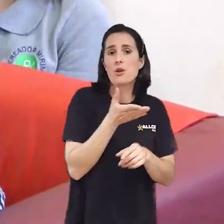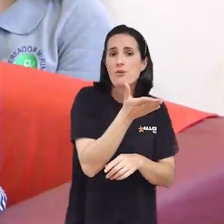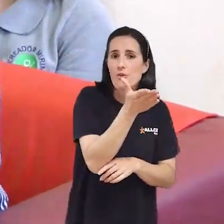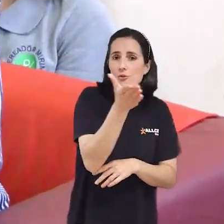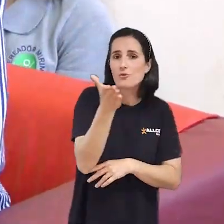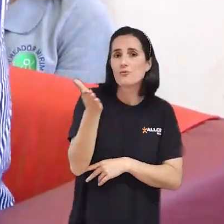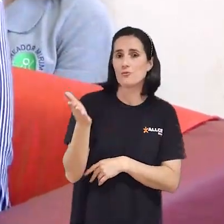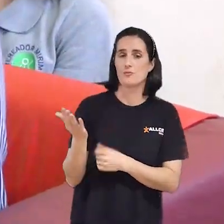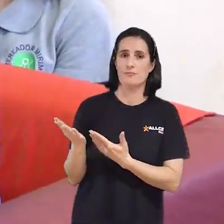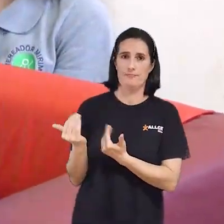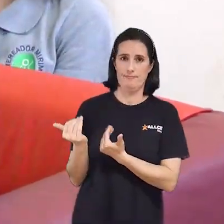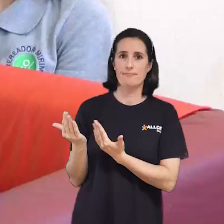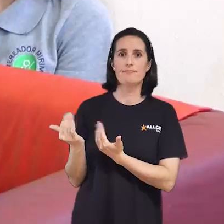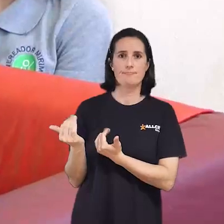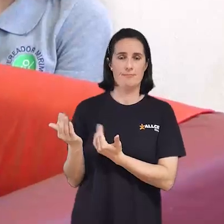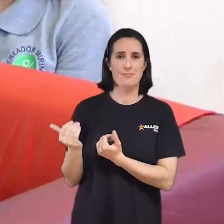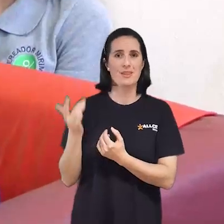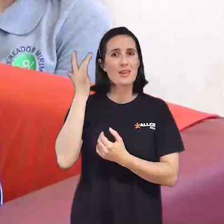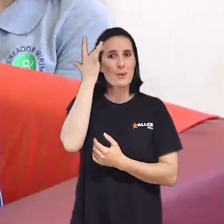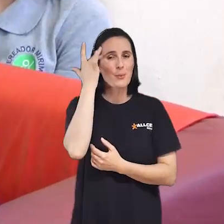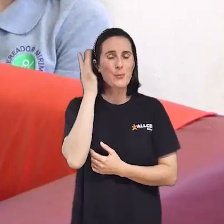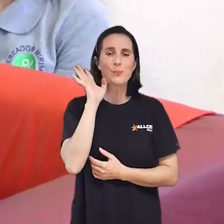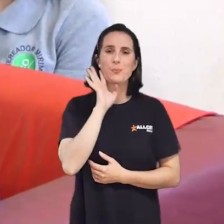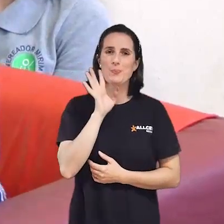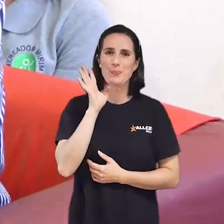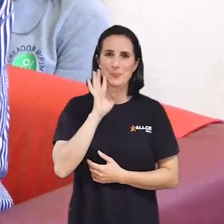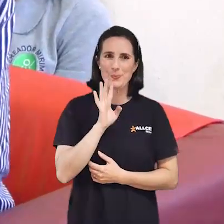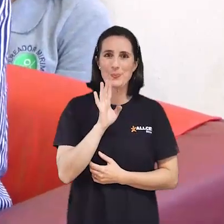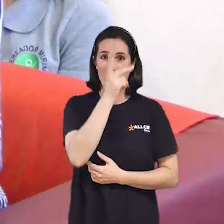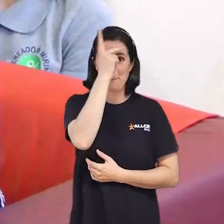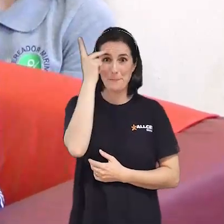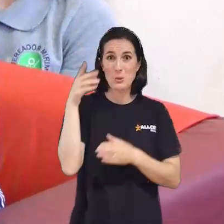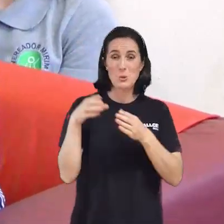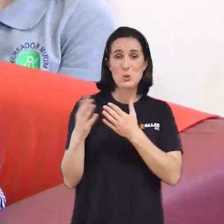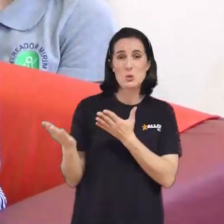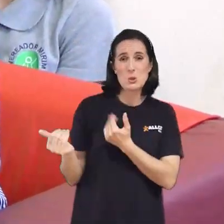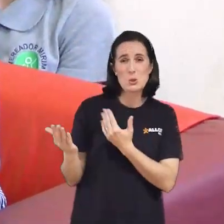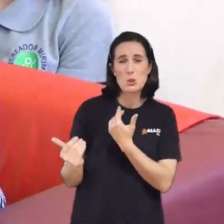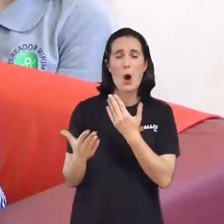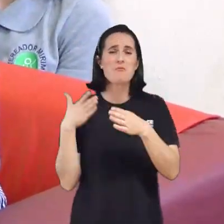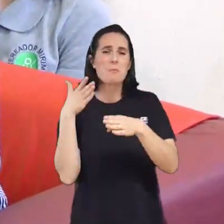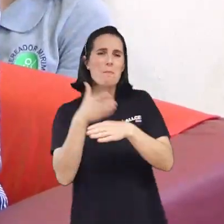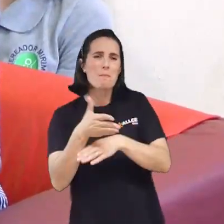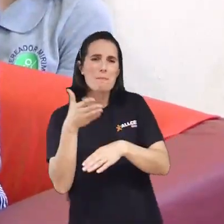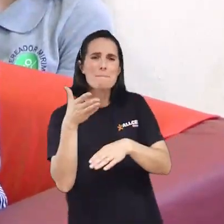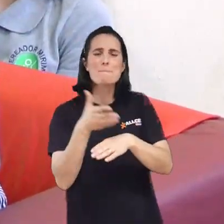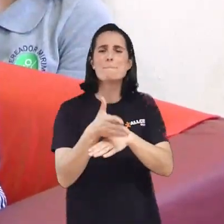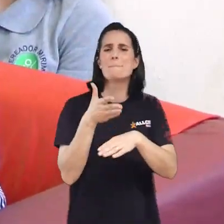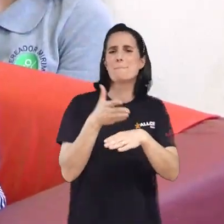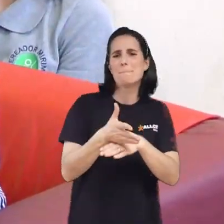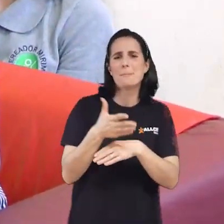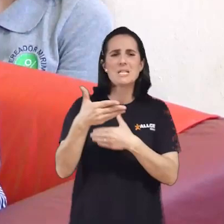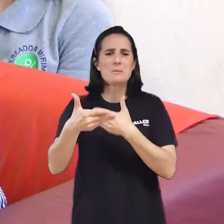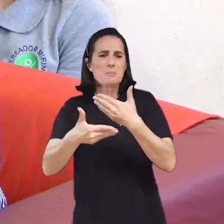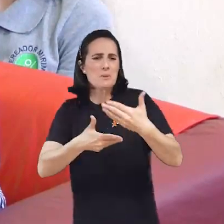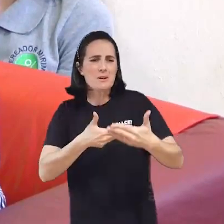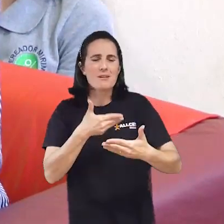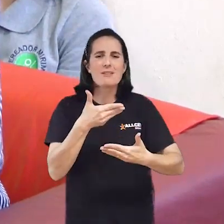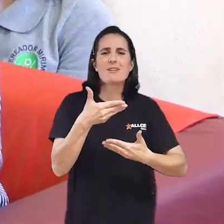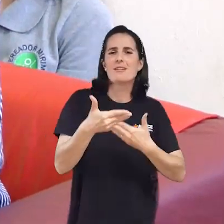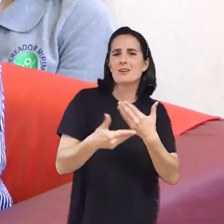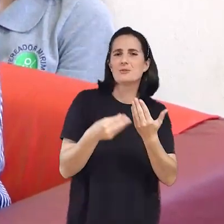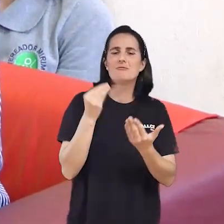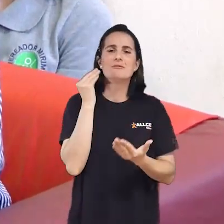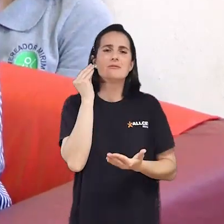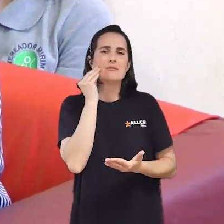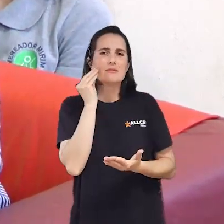né, o papel de pai, de líder, de alicerce, de estrutura. Né? Então a mãe continuou sendo. Né? Mas